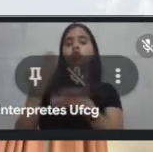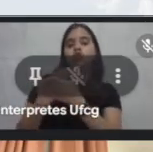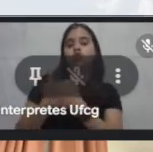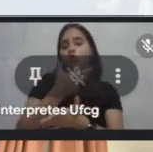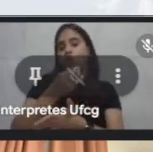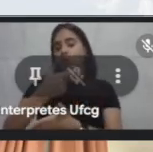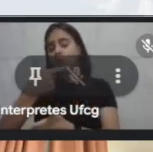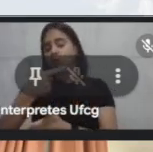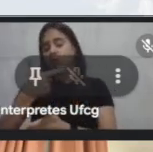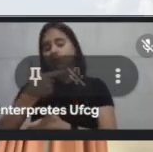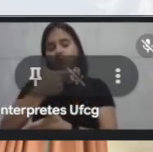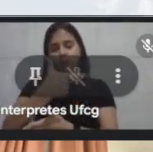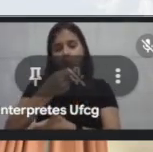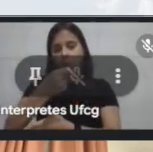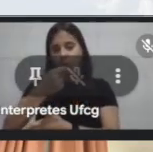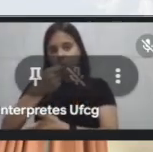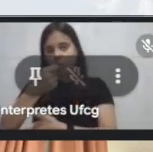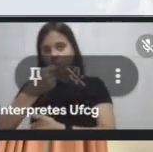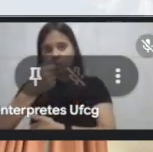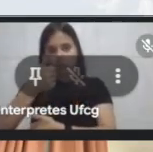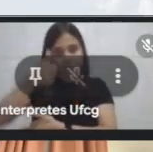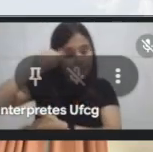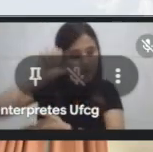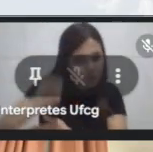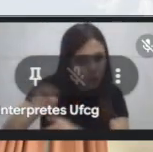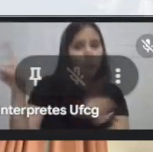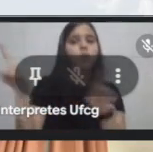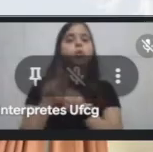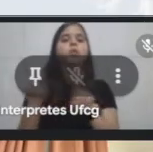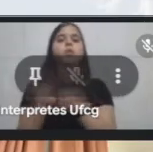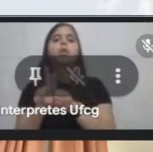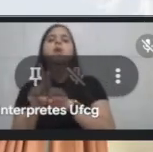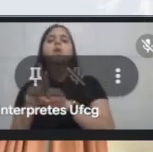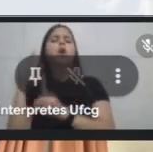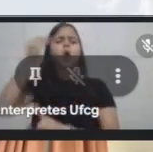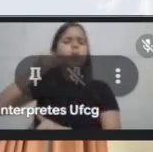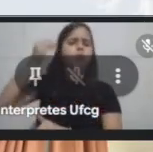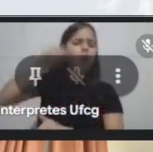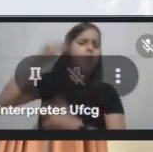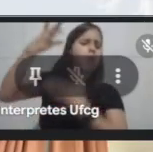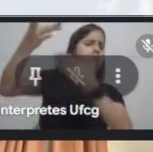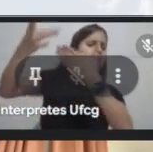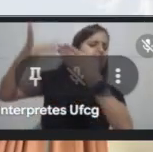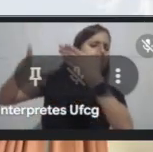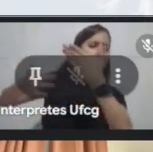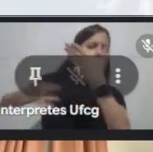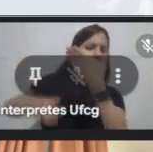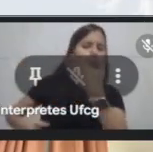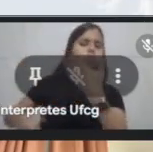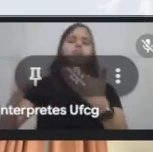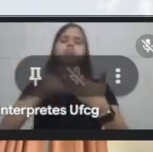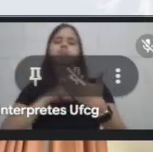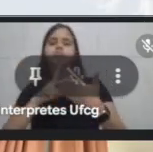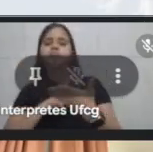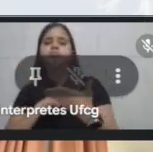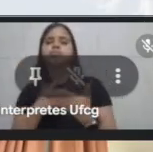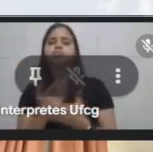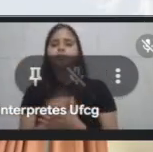com experiência em segurança hídrica, geoprocessamento e mudanças de uso e cobertura da